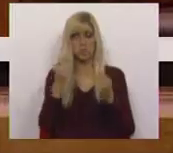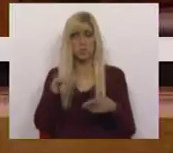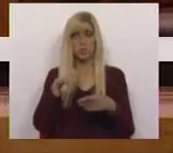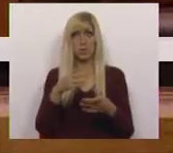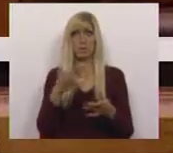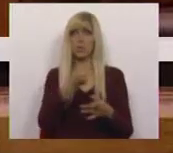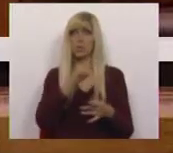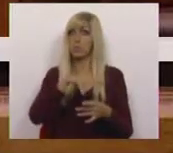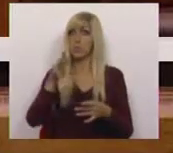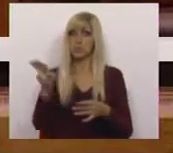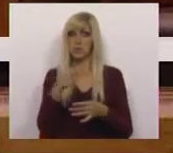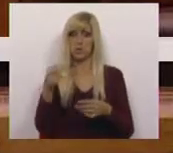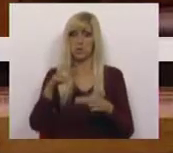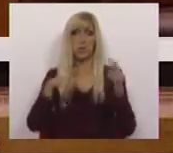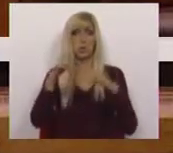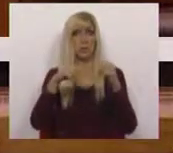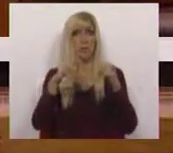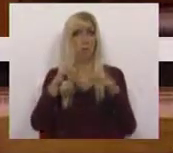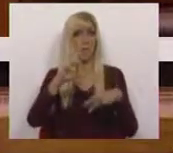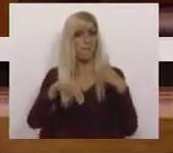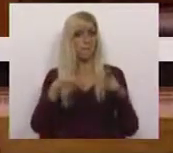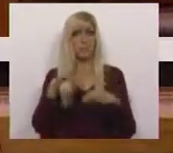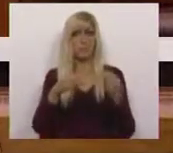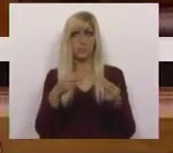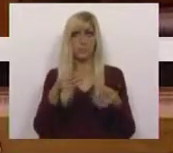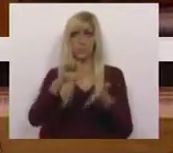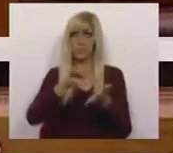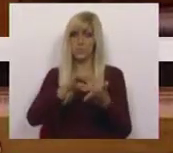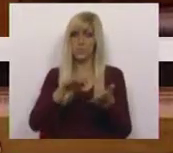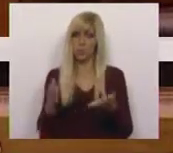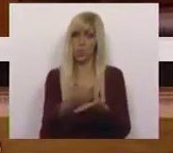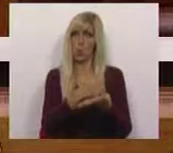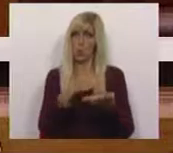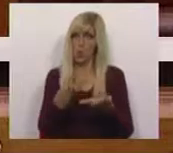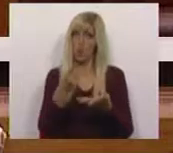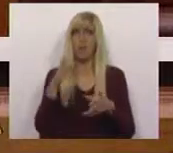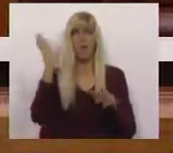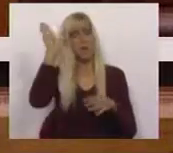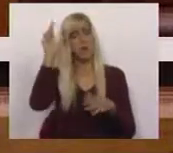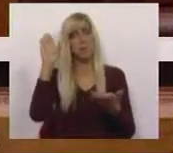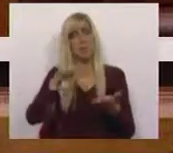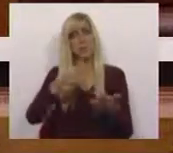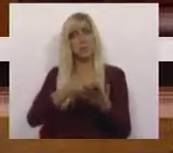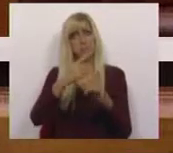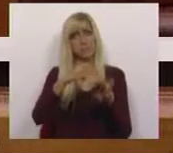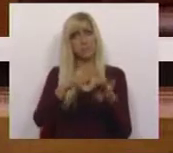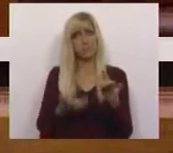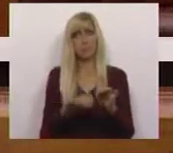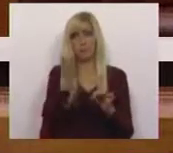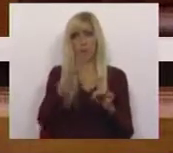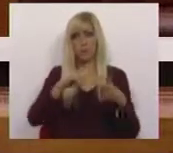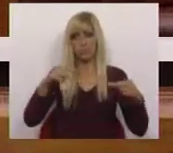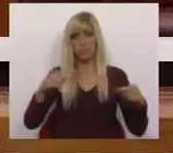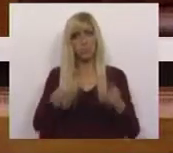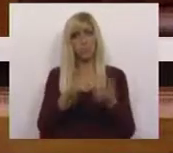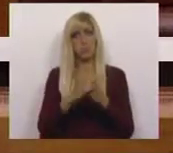2 milhões de euros para a construção e a modernização de centros de recolha de animais, de modo a contribuir para que todos os municípios